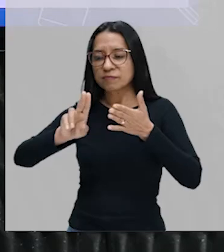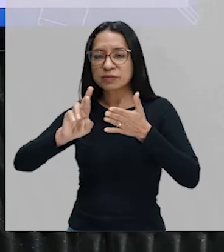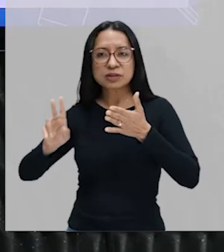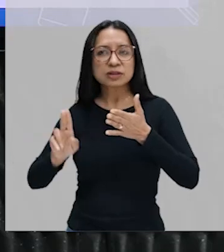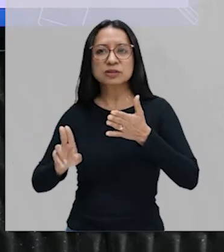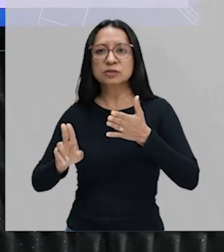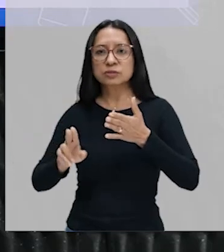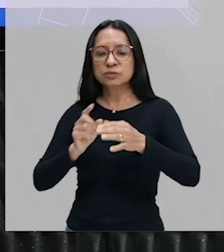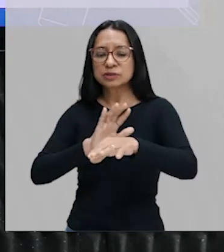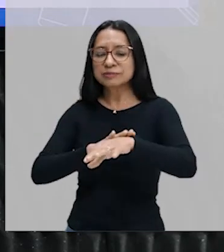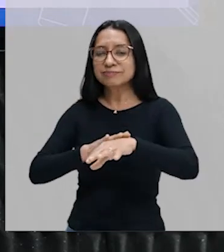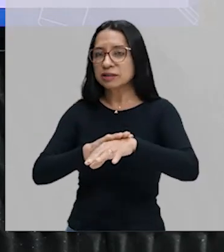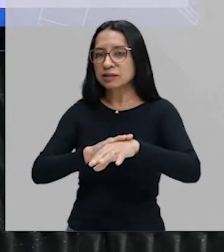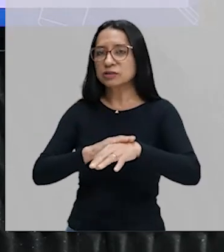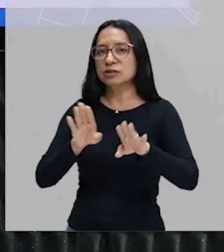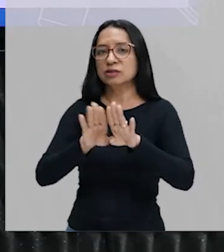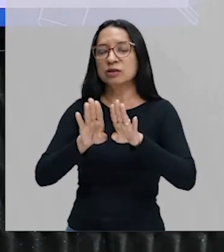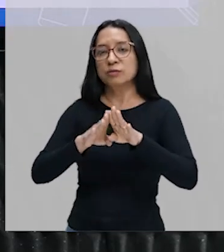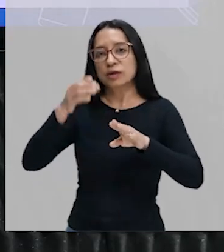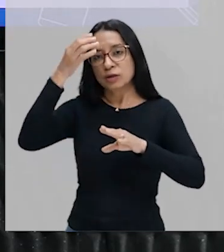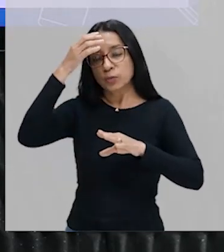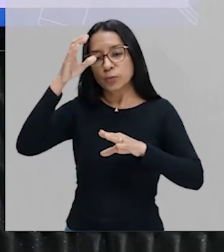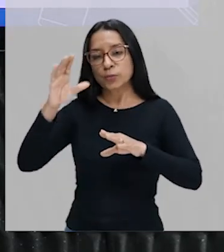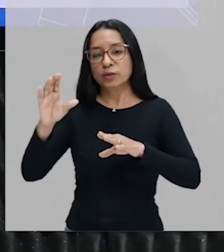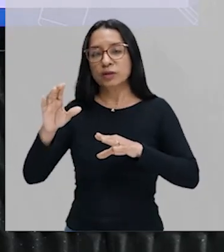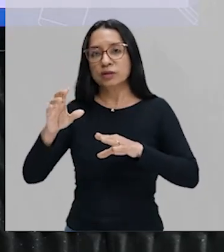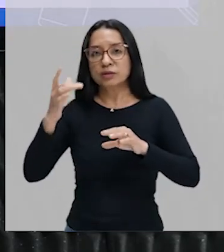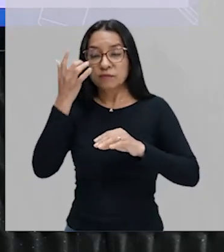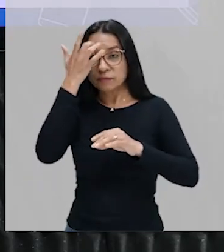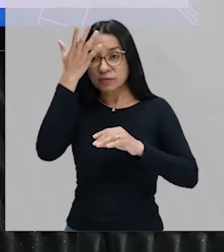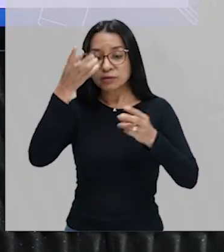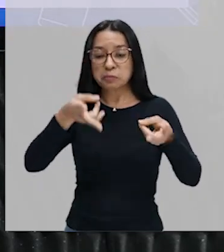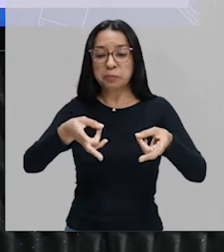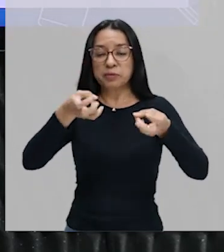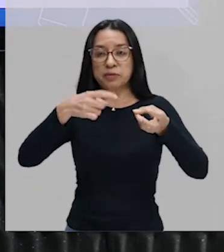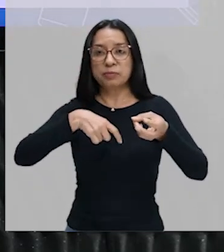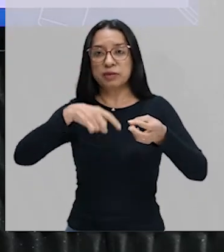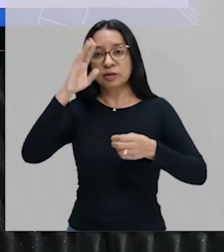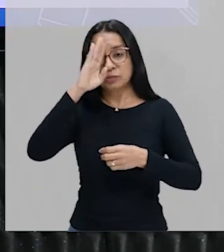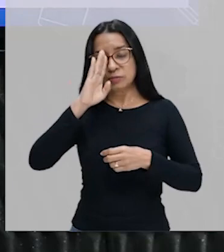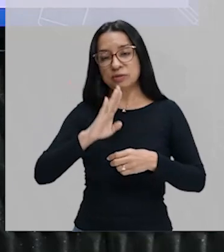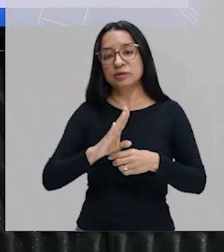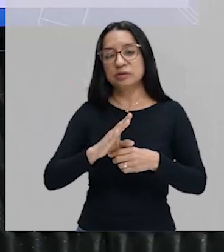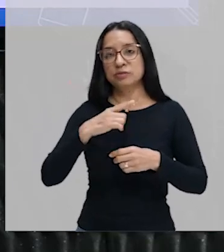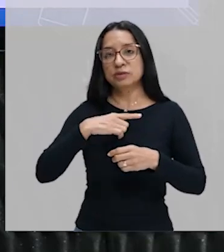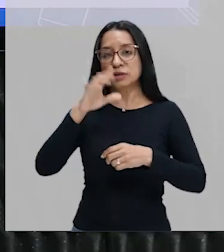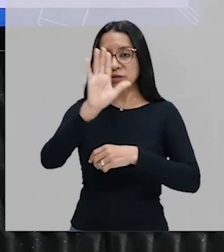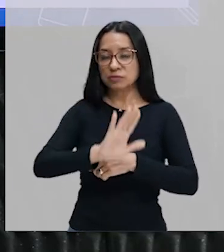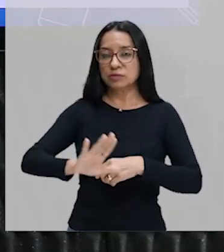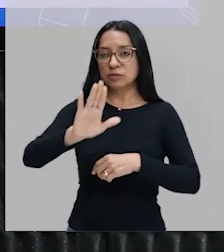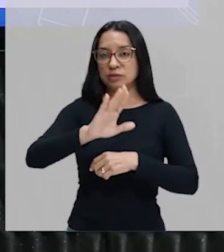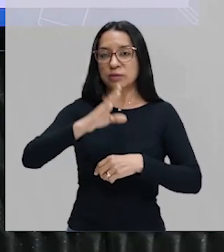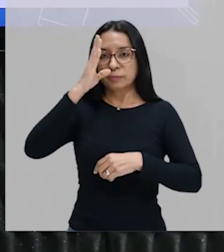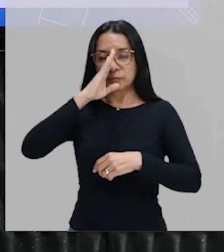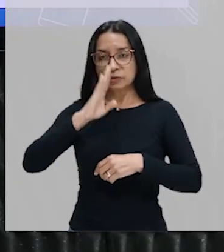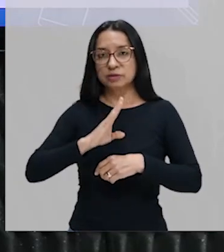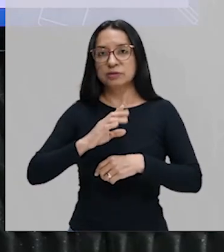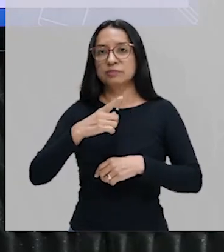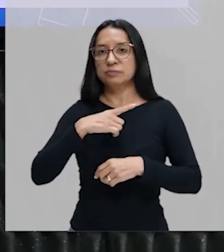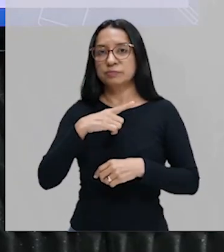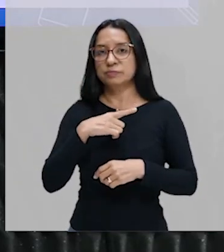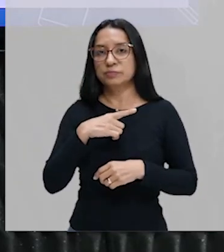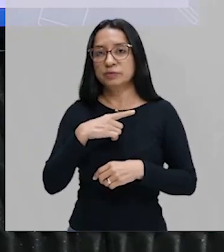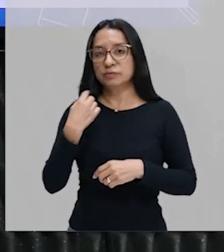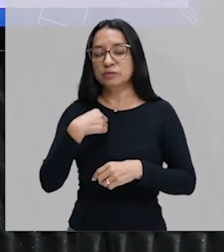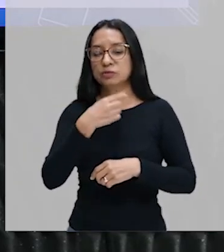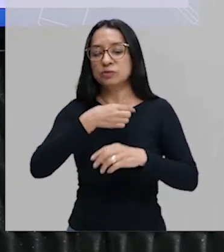principalmente étnicas e culturais. Fica muito fácil de perceber isso no Brasil, galera, tá? Nós temos a nossa nacionalidade brasileira, nós temos